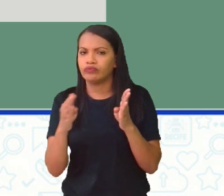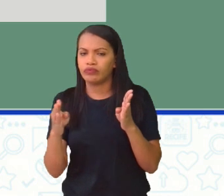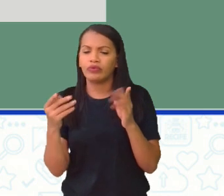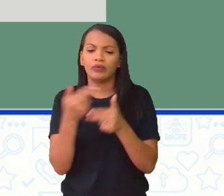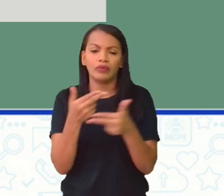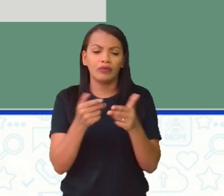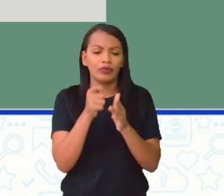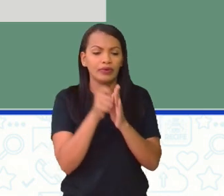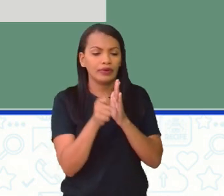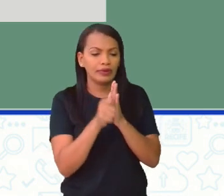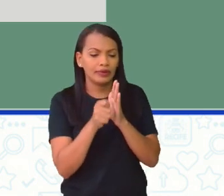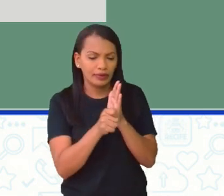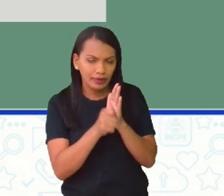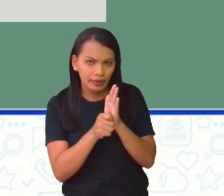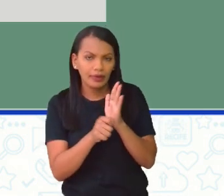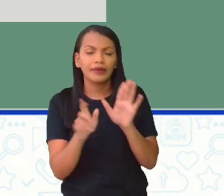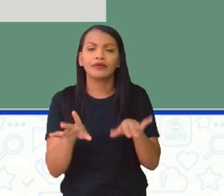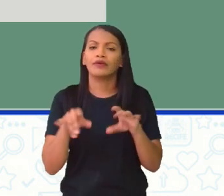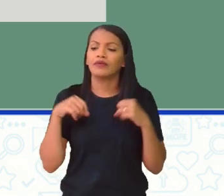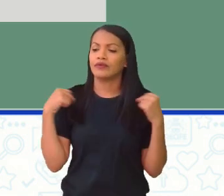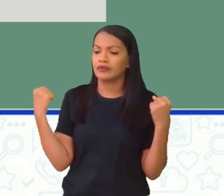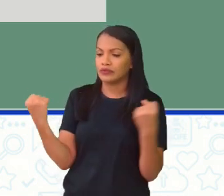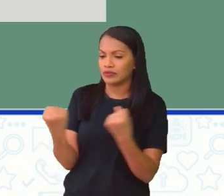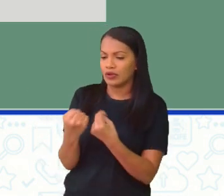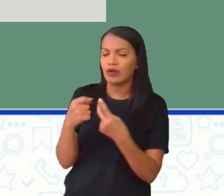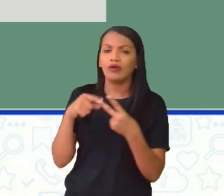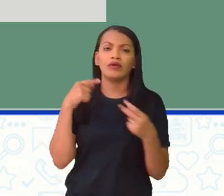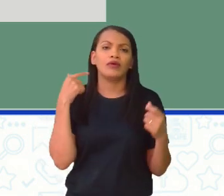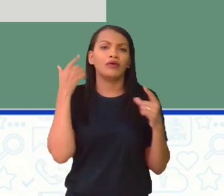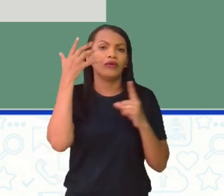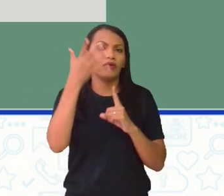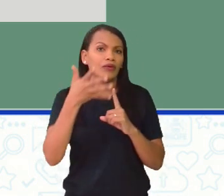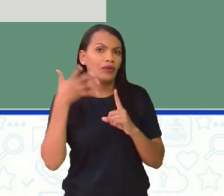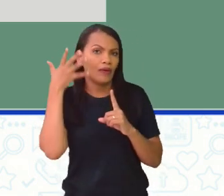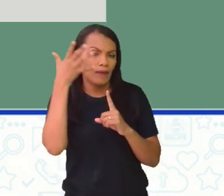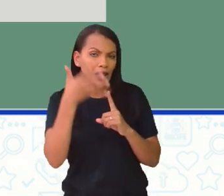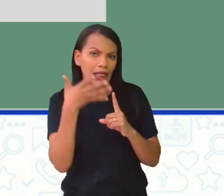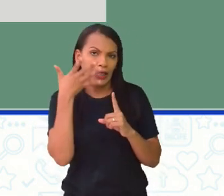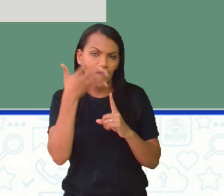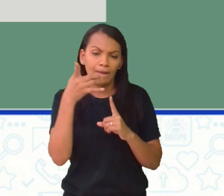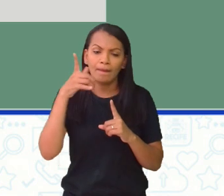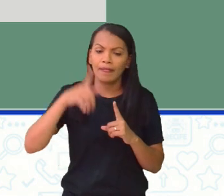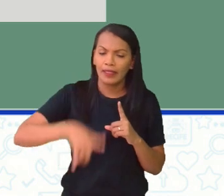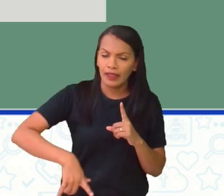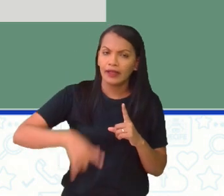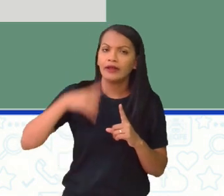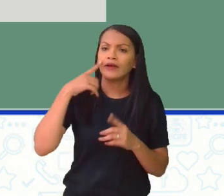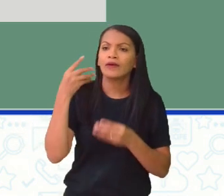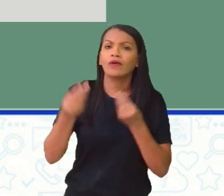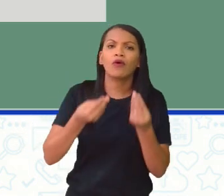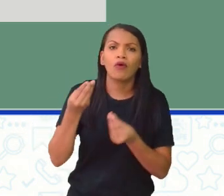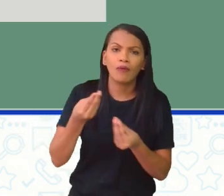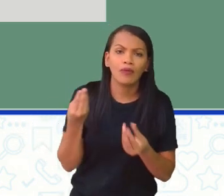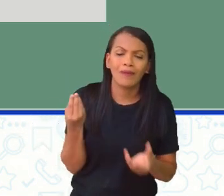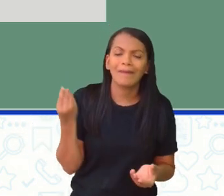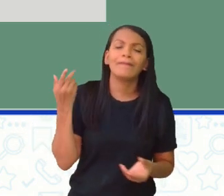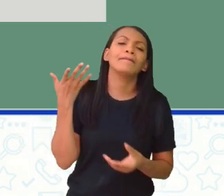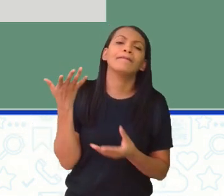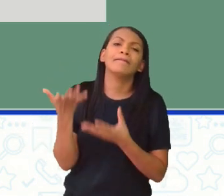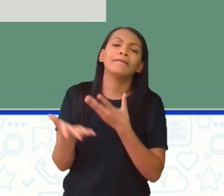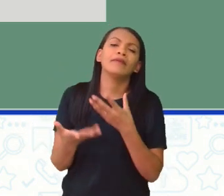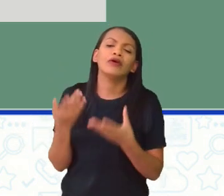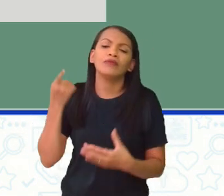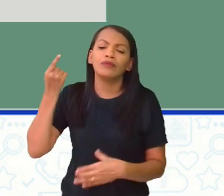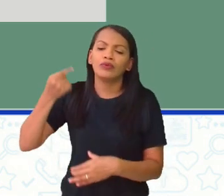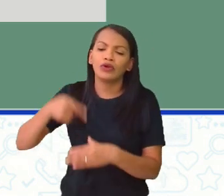escritos. Então, um seminário, uma palestra, ela é dada, não é? respaldada, fundamentada